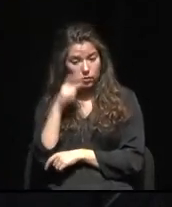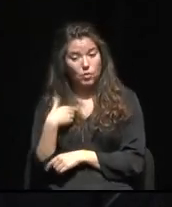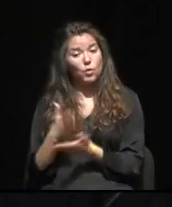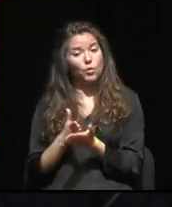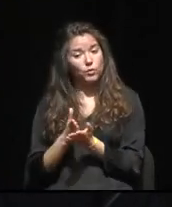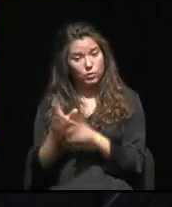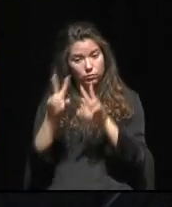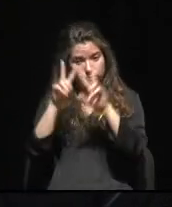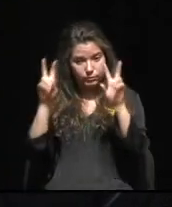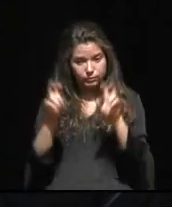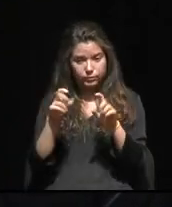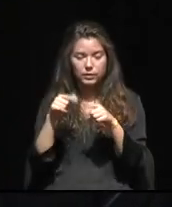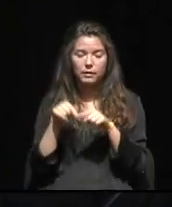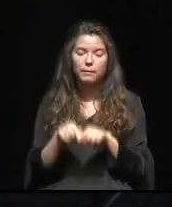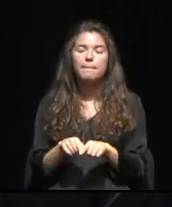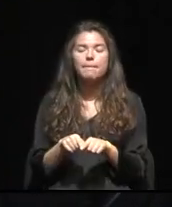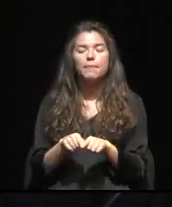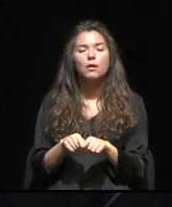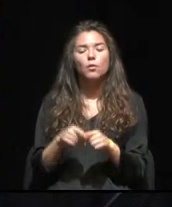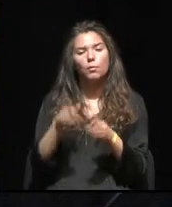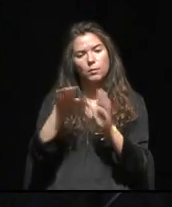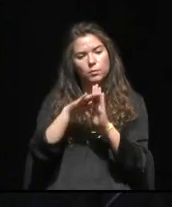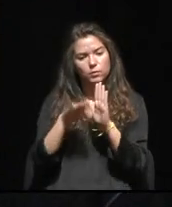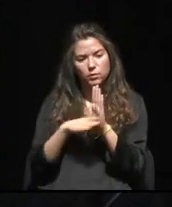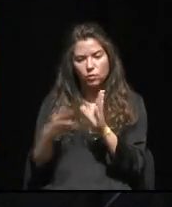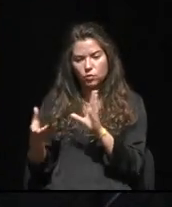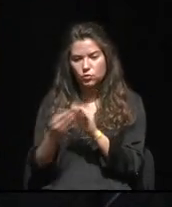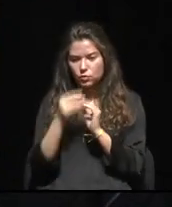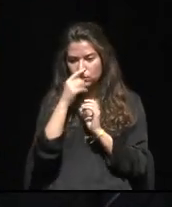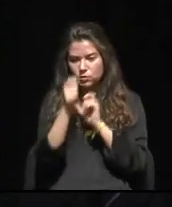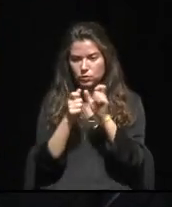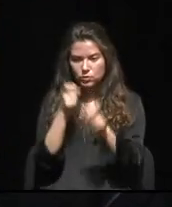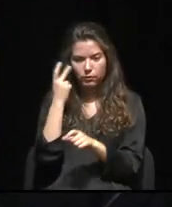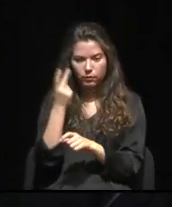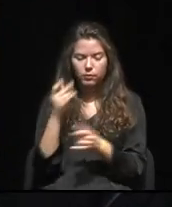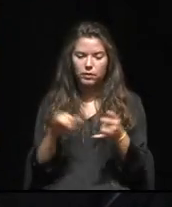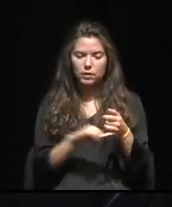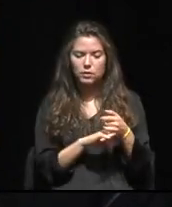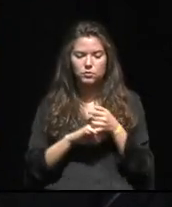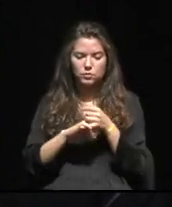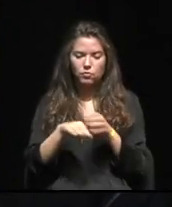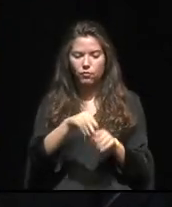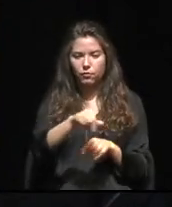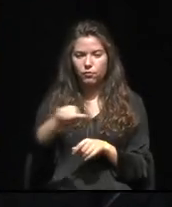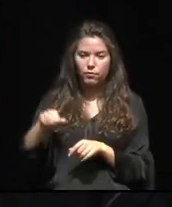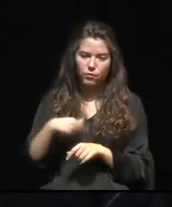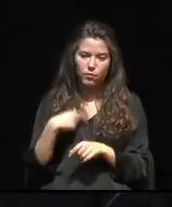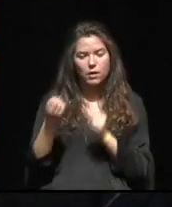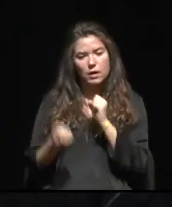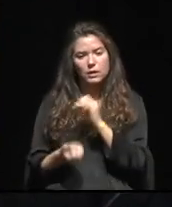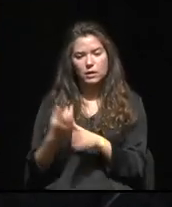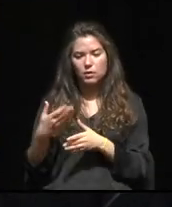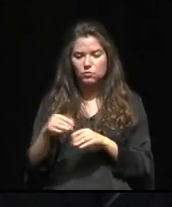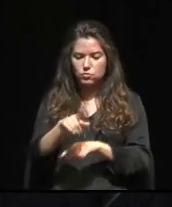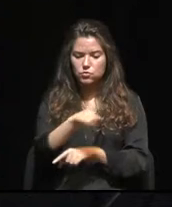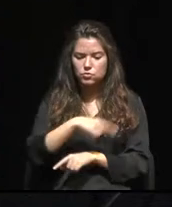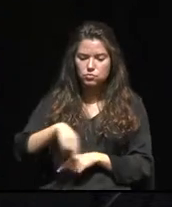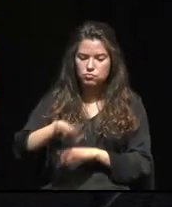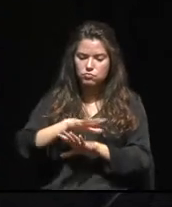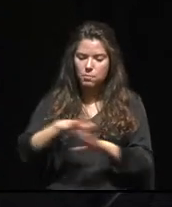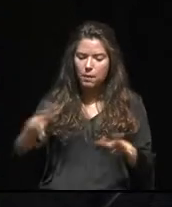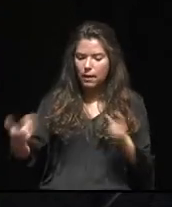a citar fazer uma programação com os moradores e e as associações locais criando espaços de proximidade